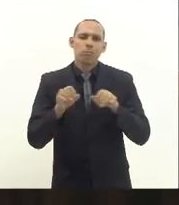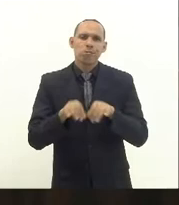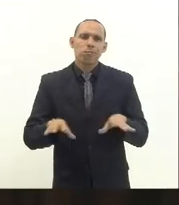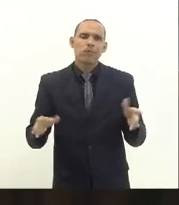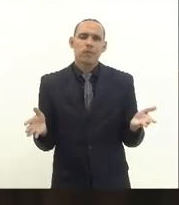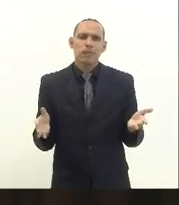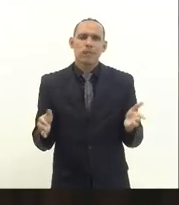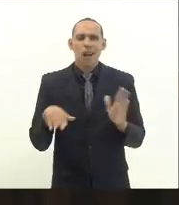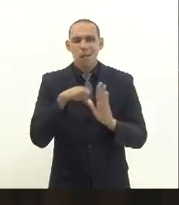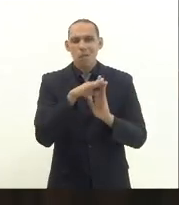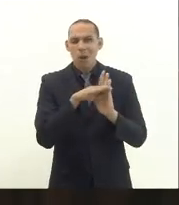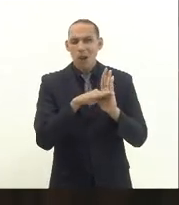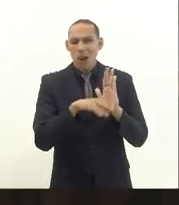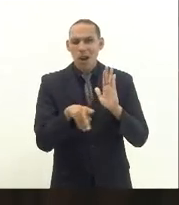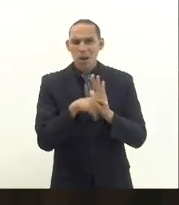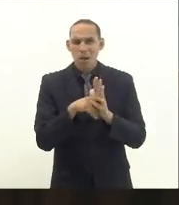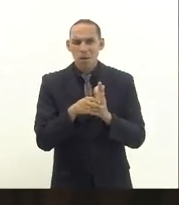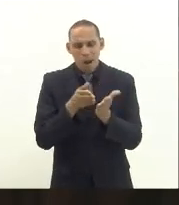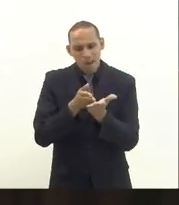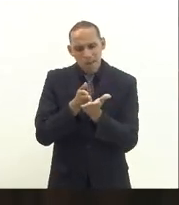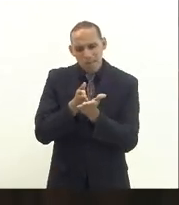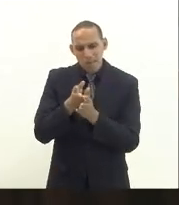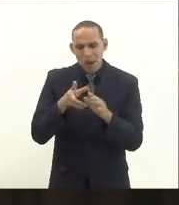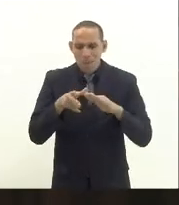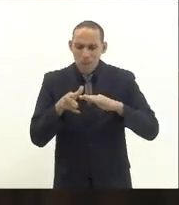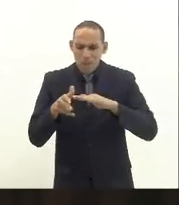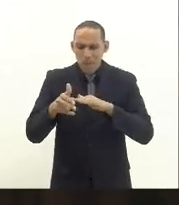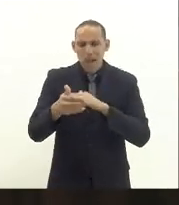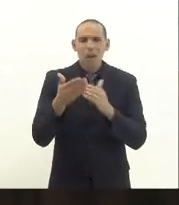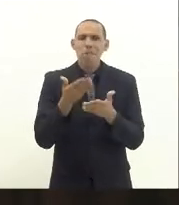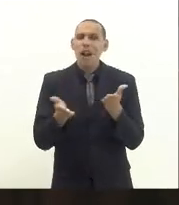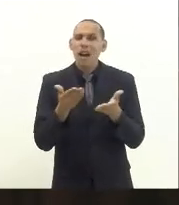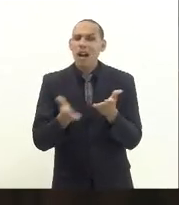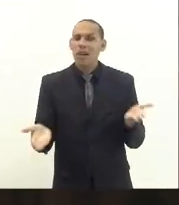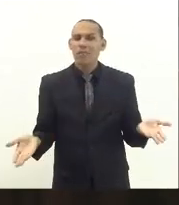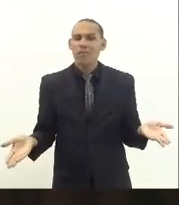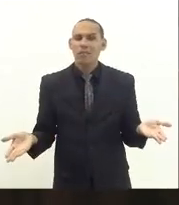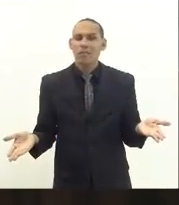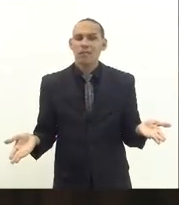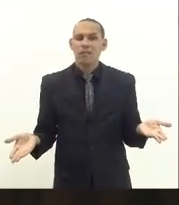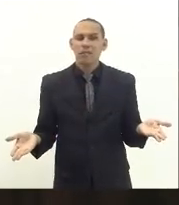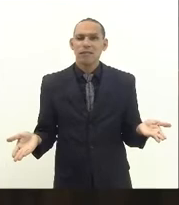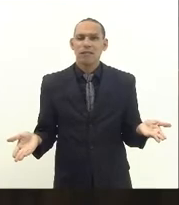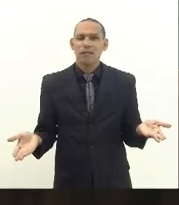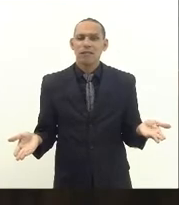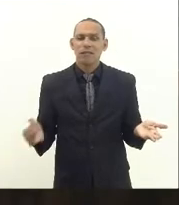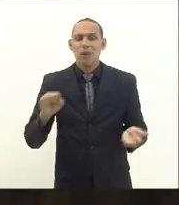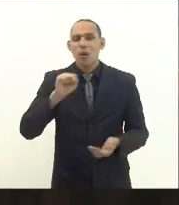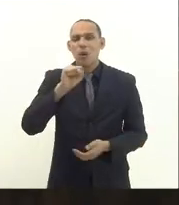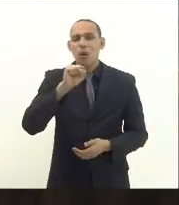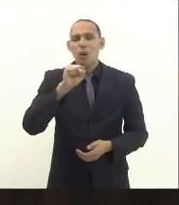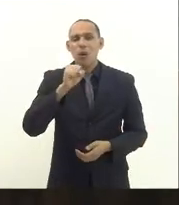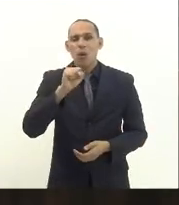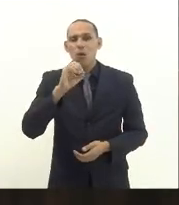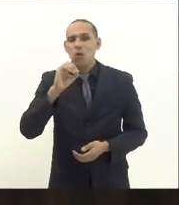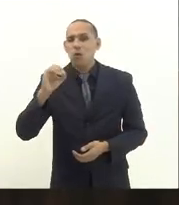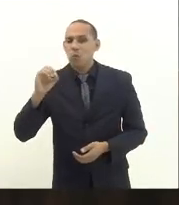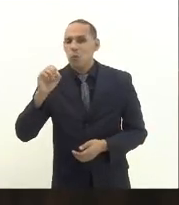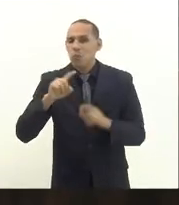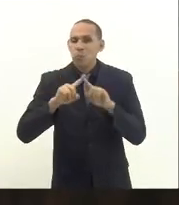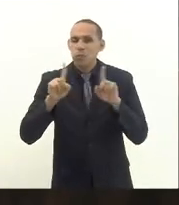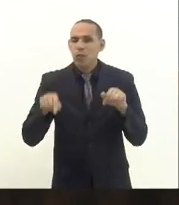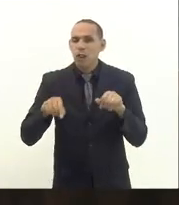e o programa do corte e aí corta errado perde matéria-prima 800 funcionários